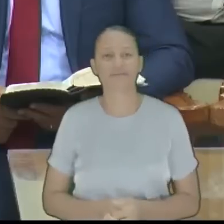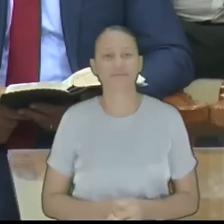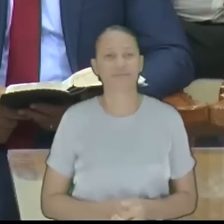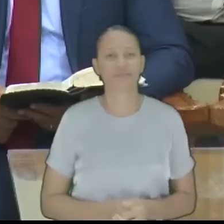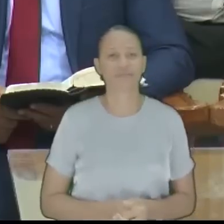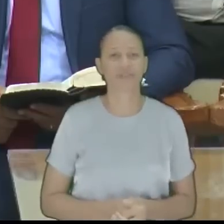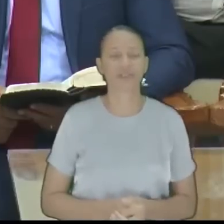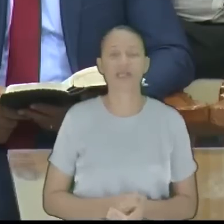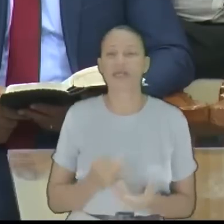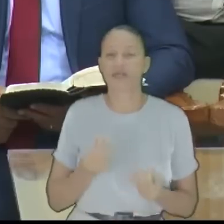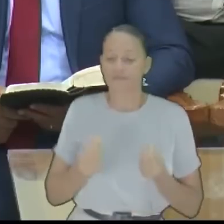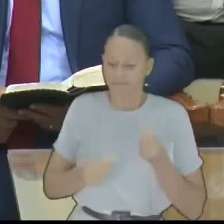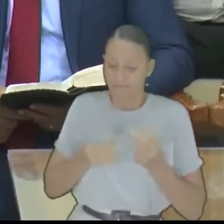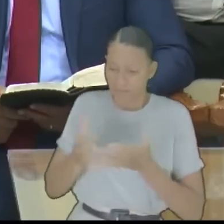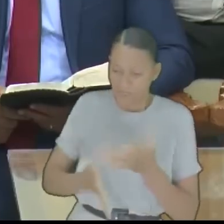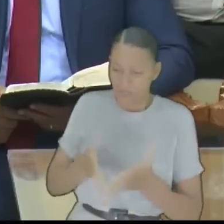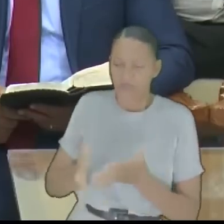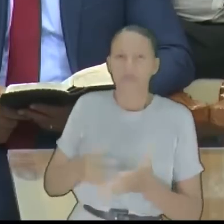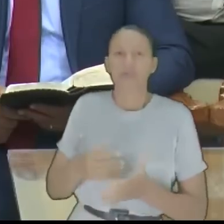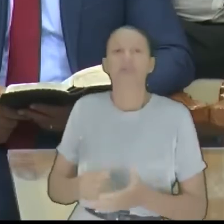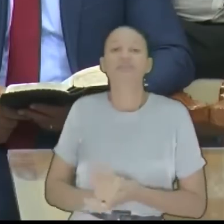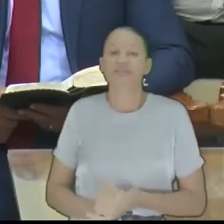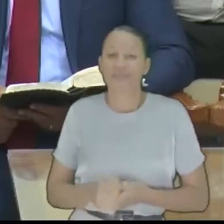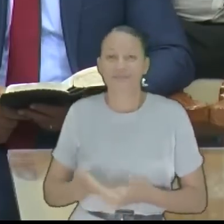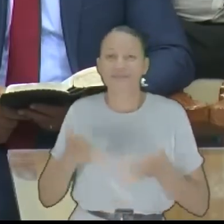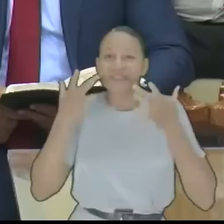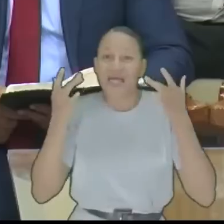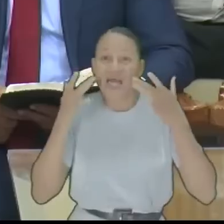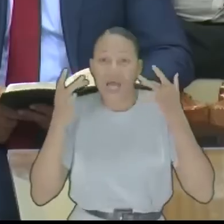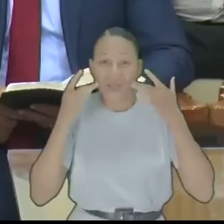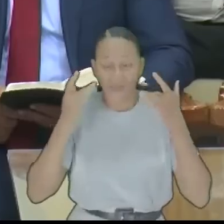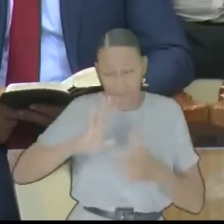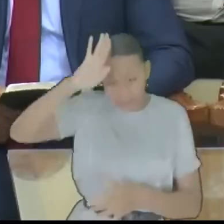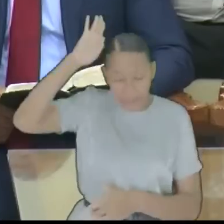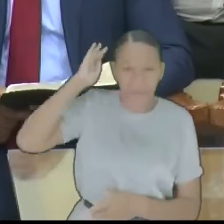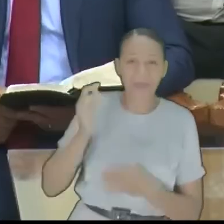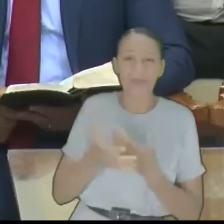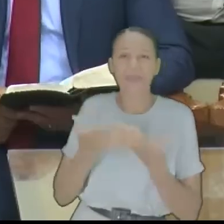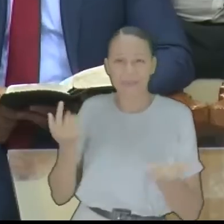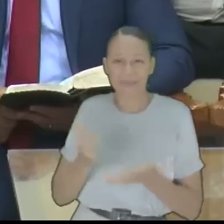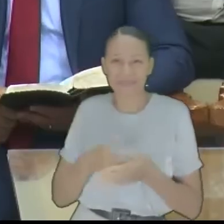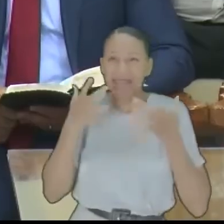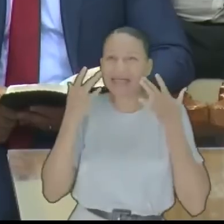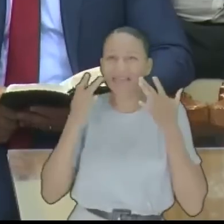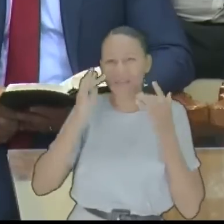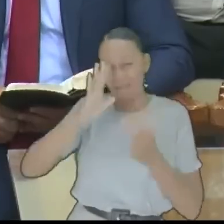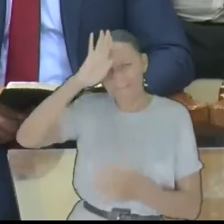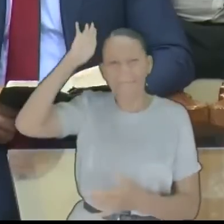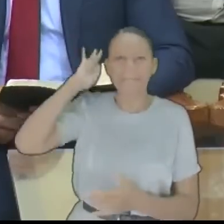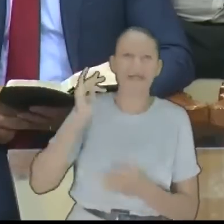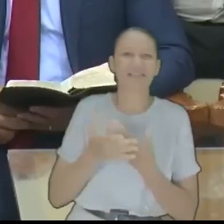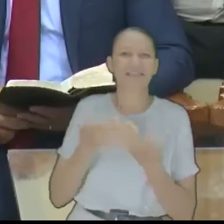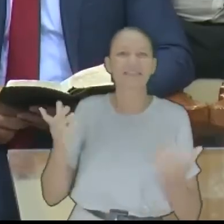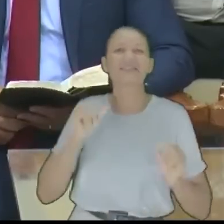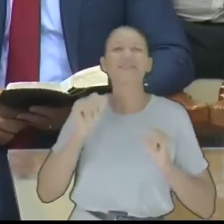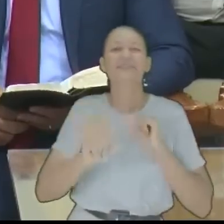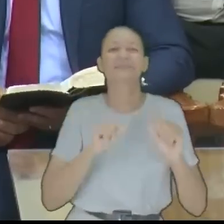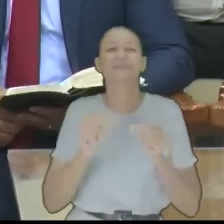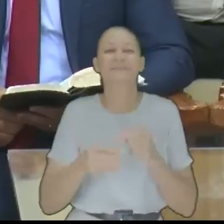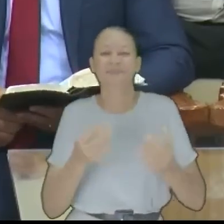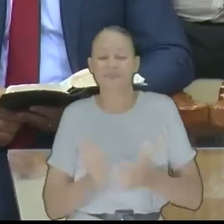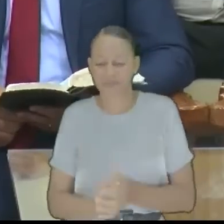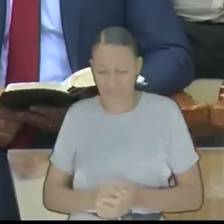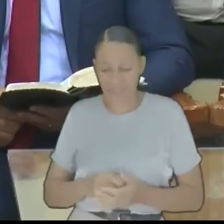das como se diz, dos espetáculos romanos. Você está lembrado dos espetáculos romanos? Eram